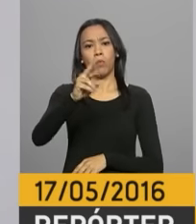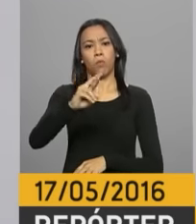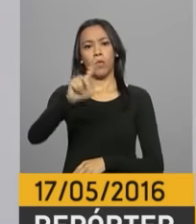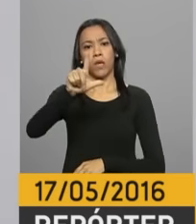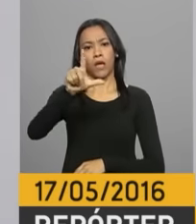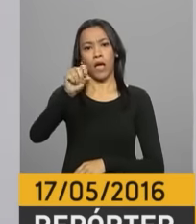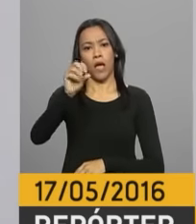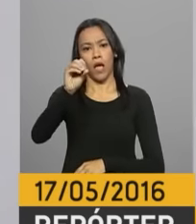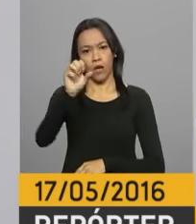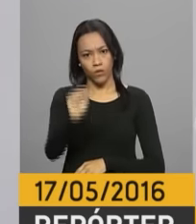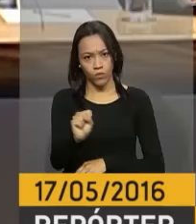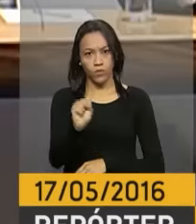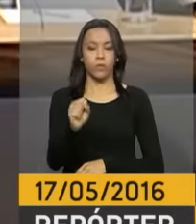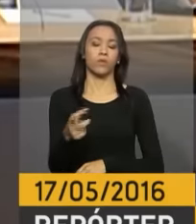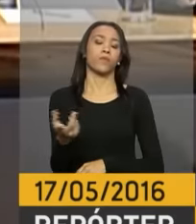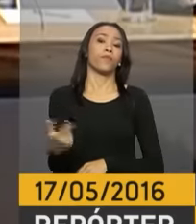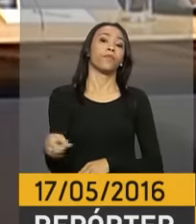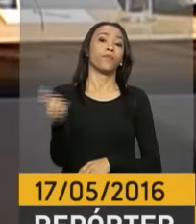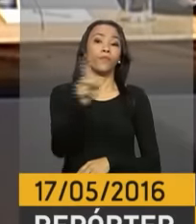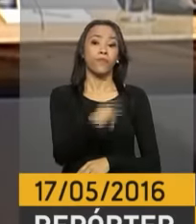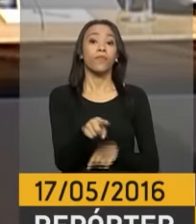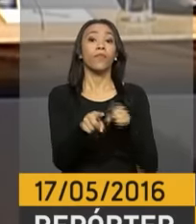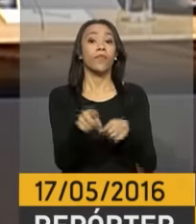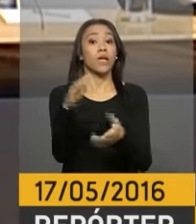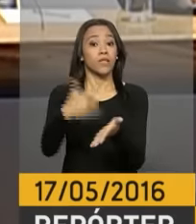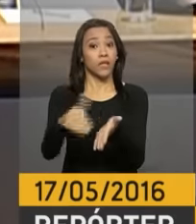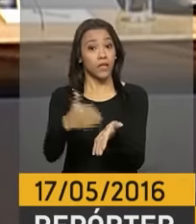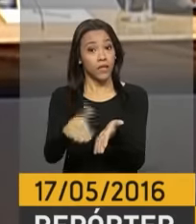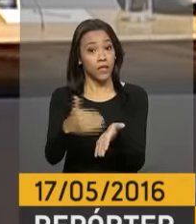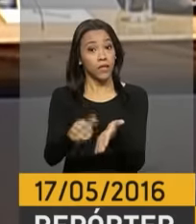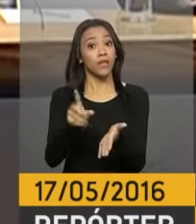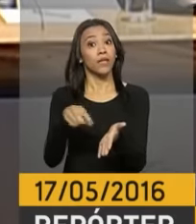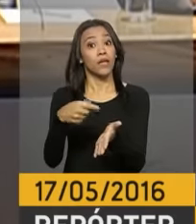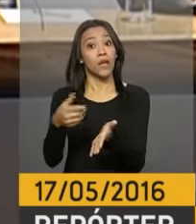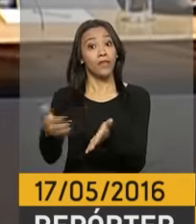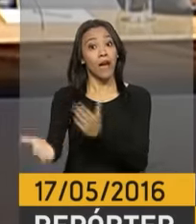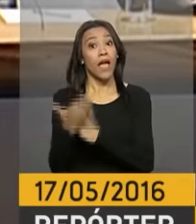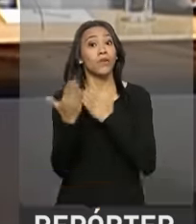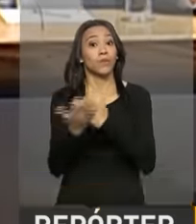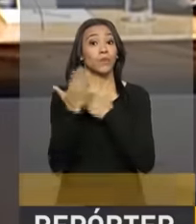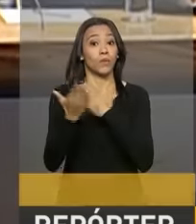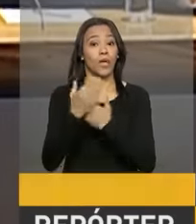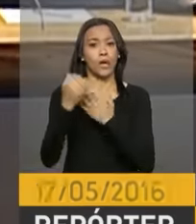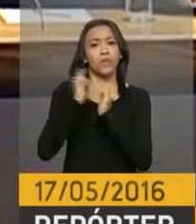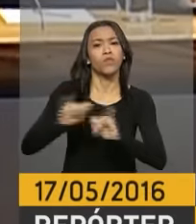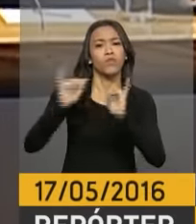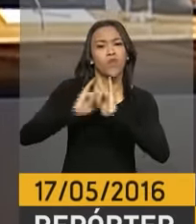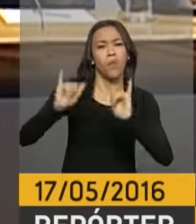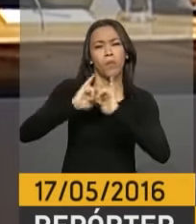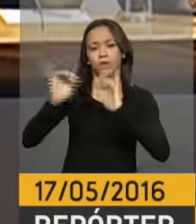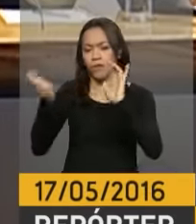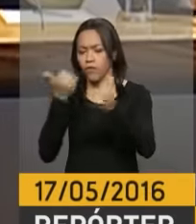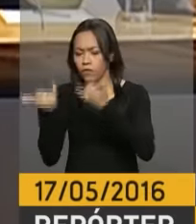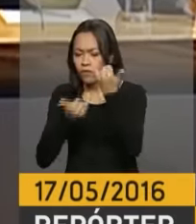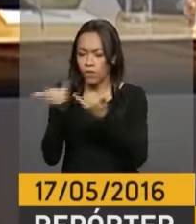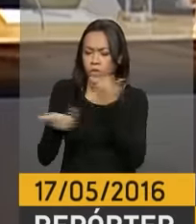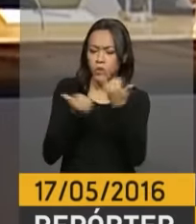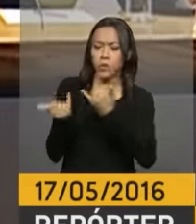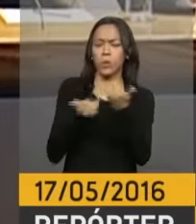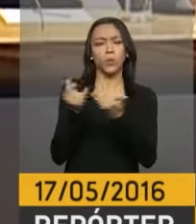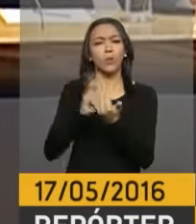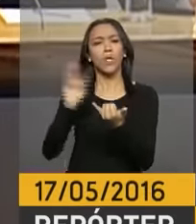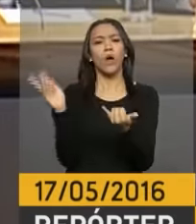Política Econômica, a Secretaria de Acompanhamento Econômico vai nos dar toda a base para